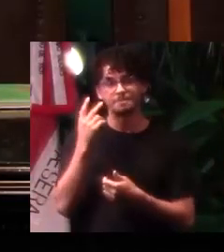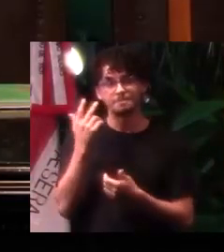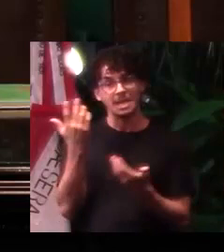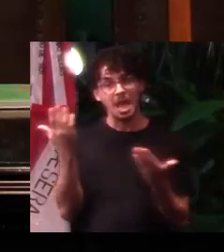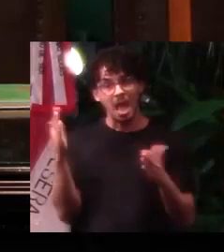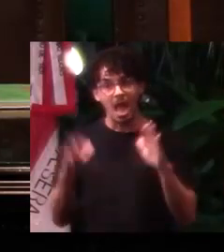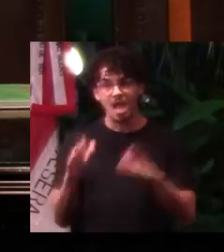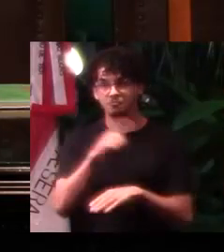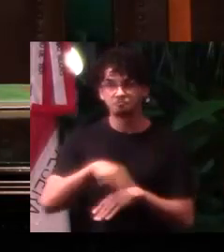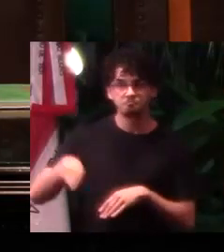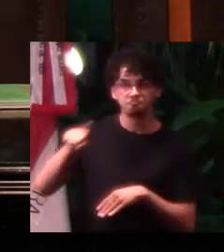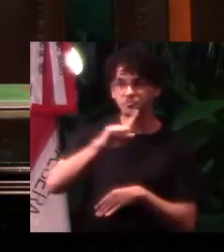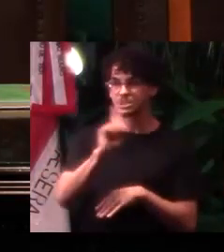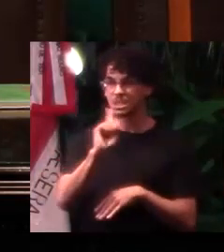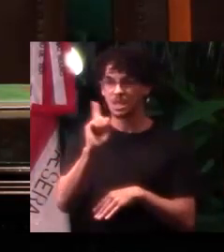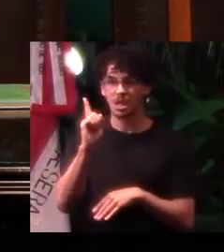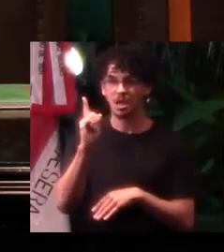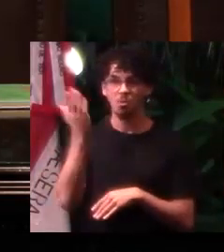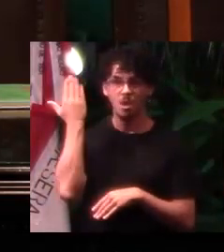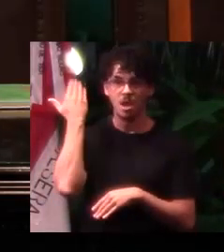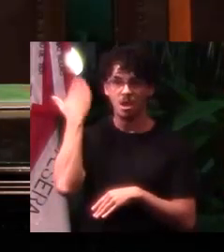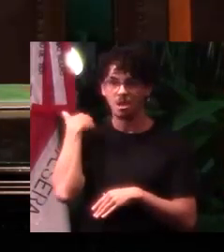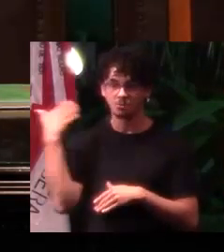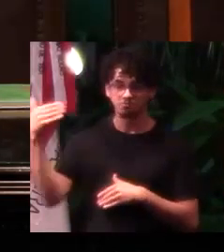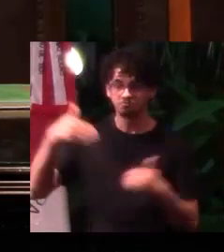não estiveram antes.